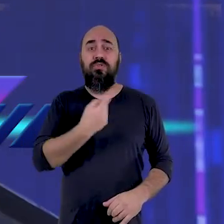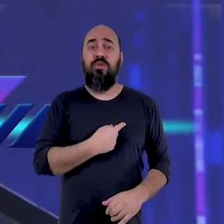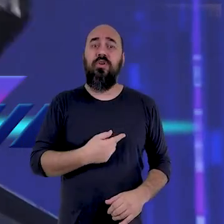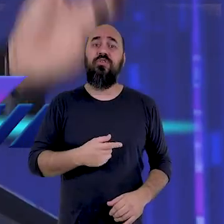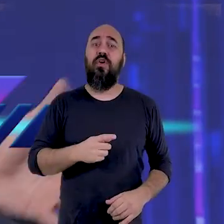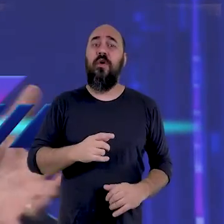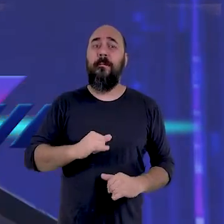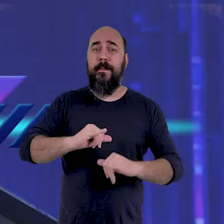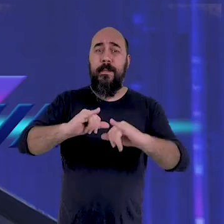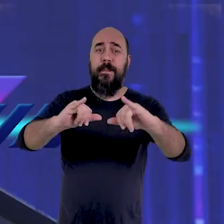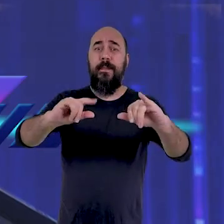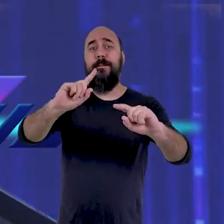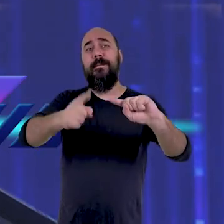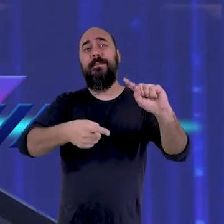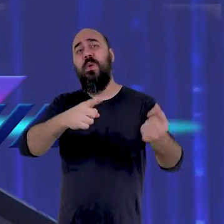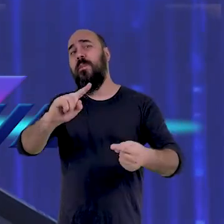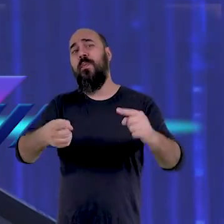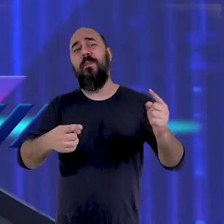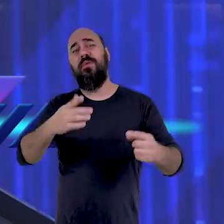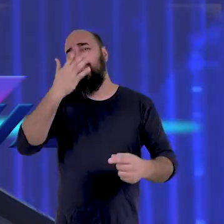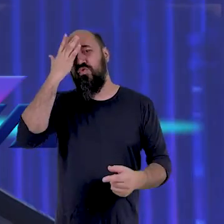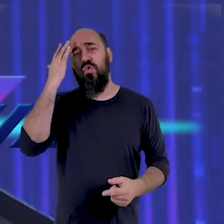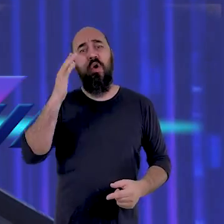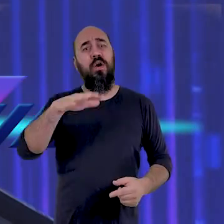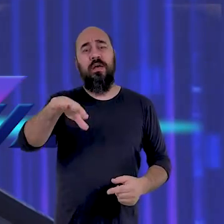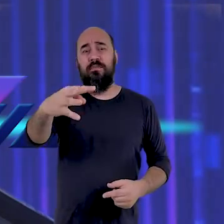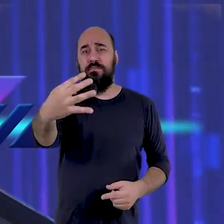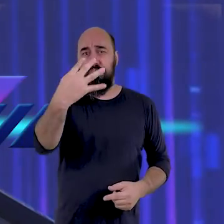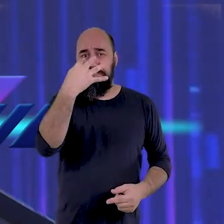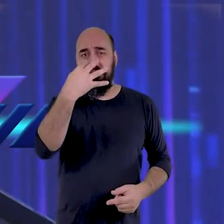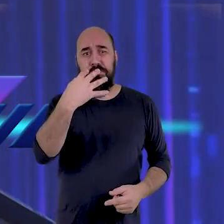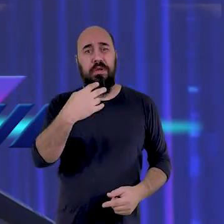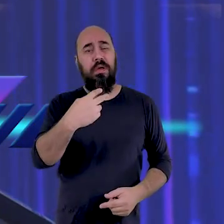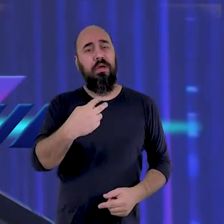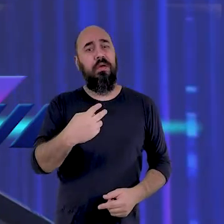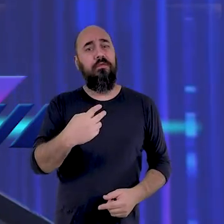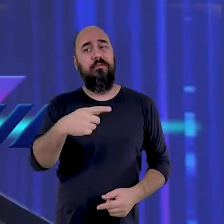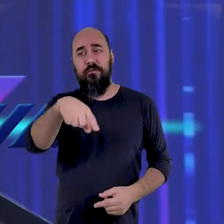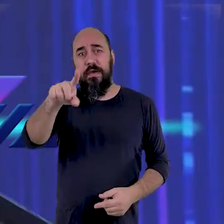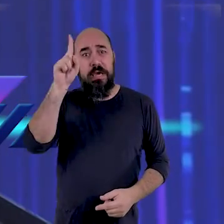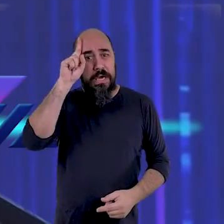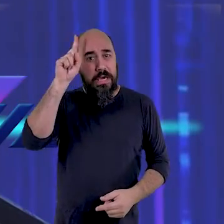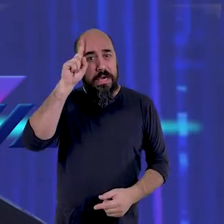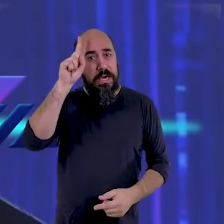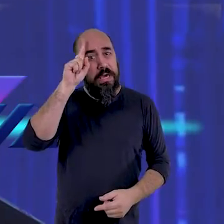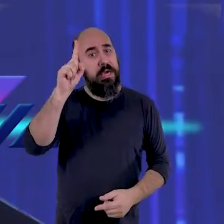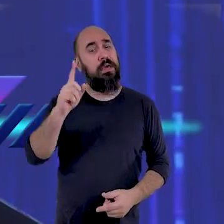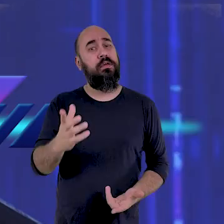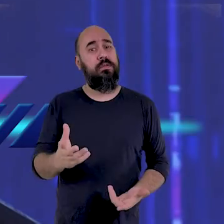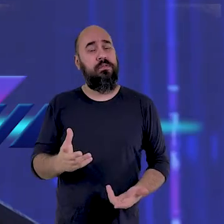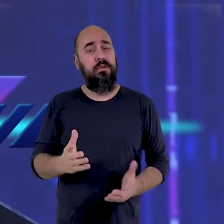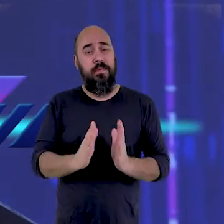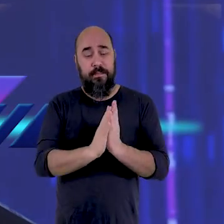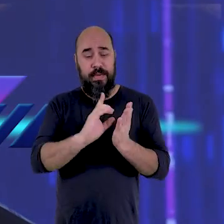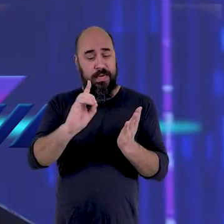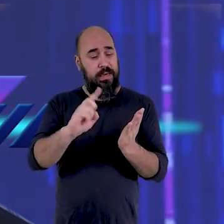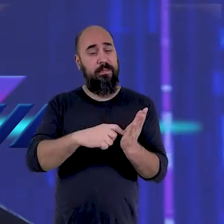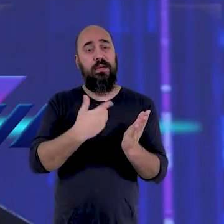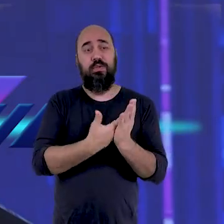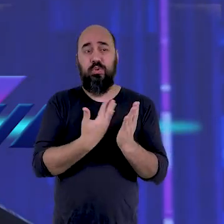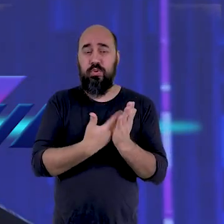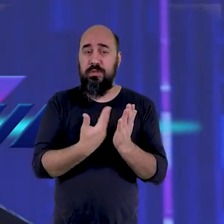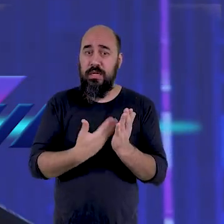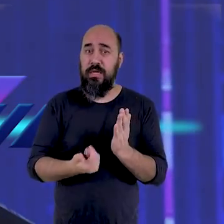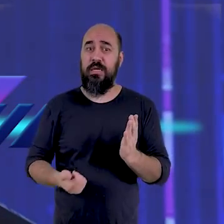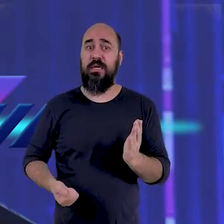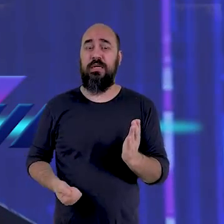falando a milhares de pessoas todos os dias, milhões de pessoas que estão todos os dias sendo impactadas com a palavra de